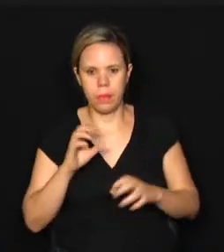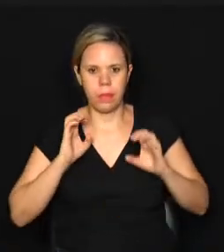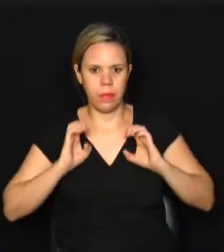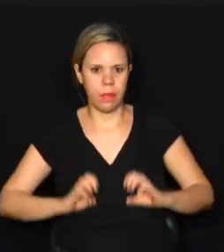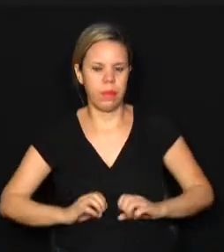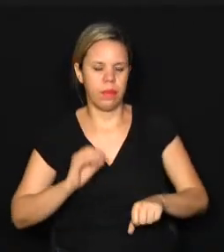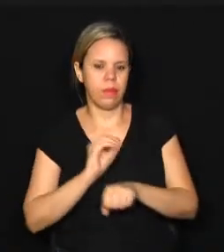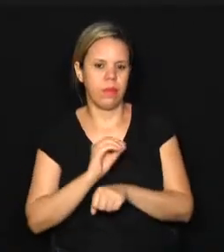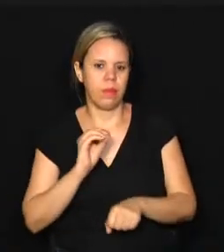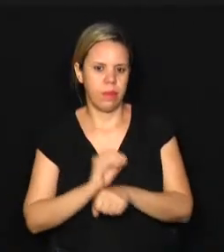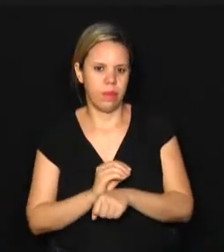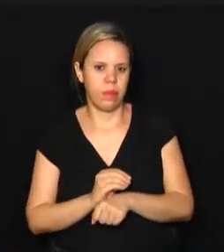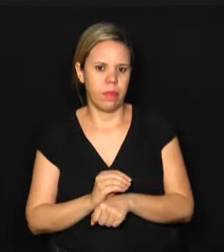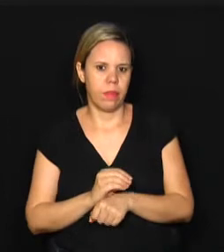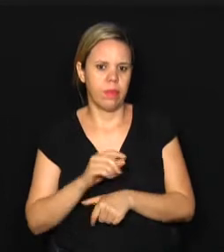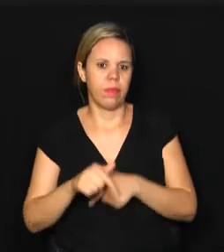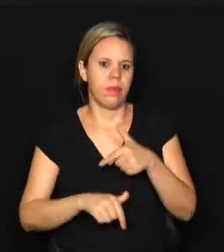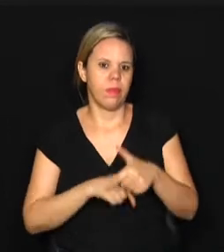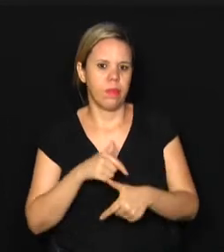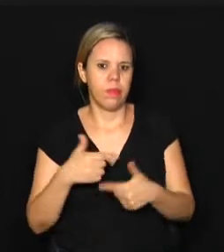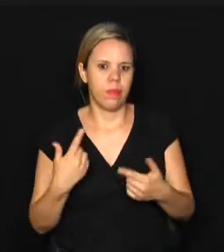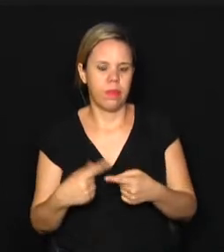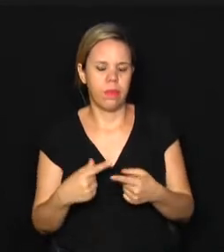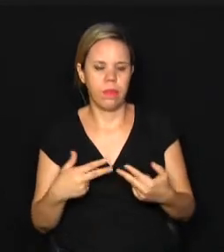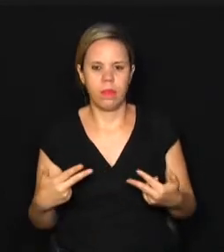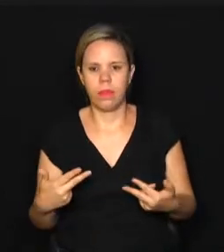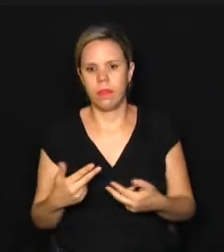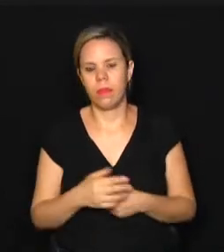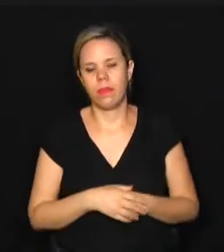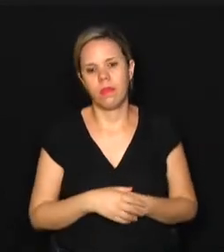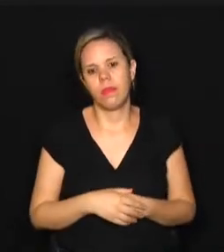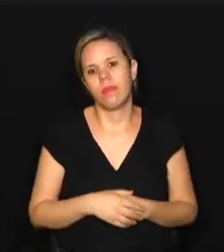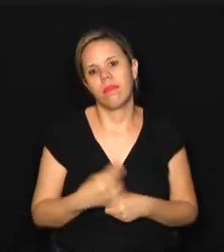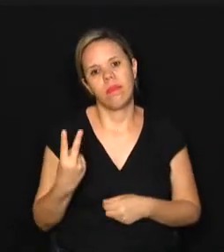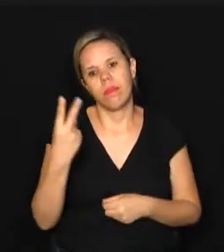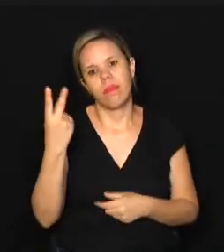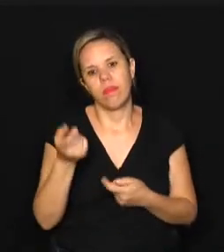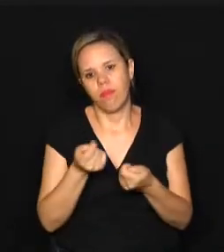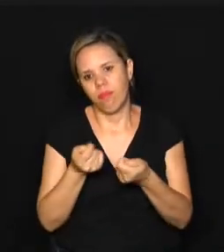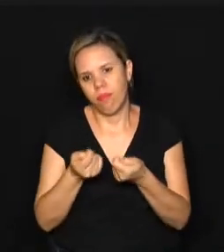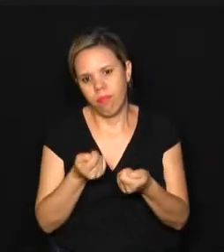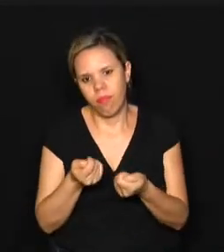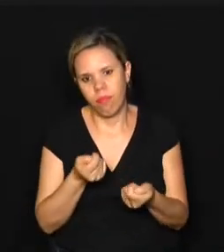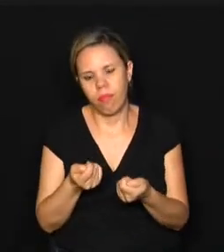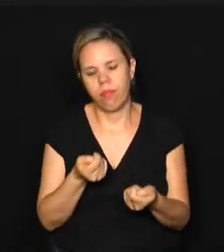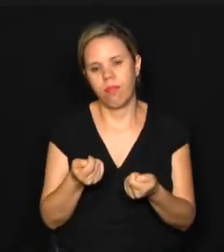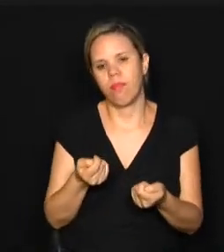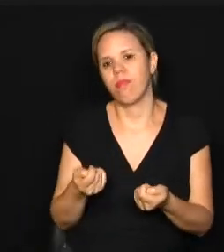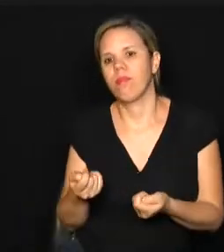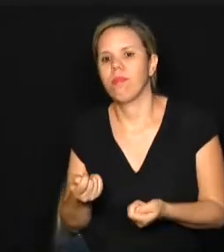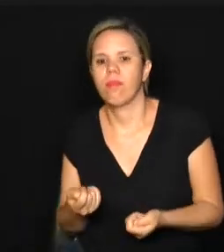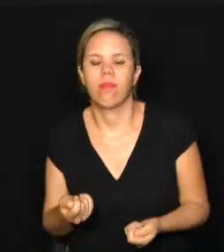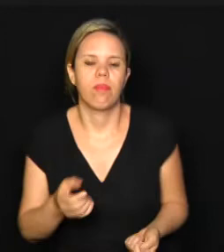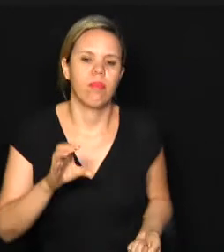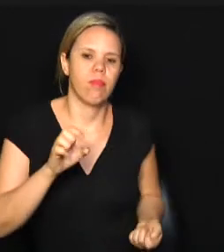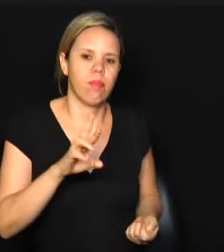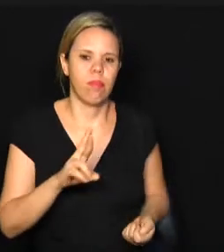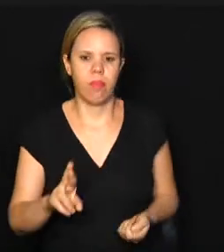cuidado deveria ser muito mais trabalhada, né? Porque tem coisas que não tem um valor econômico, né? Que também o César acho que